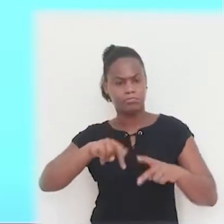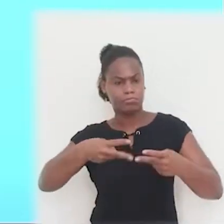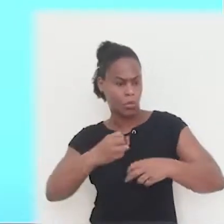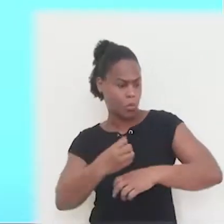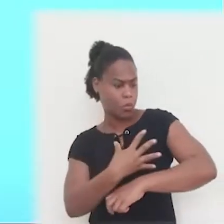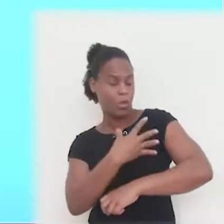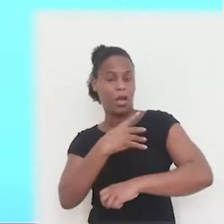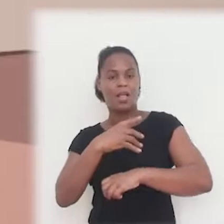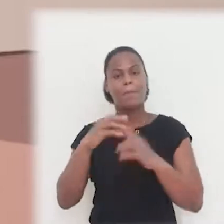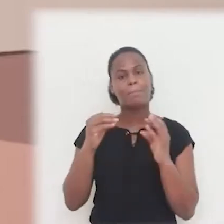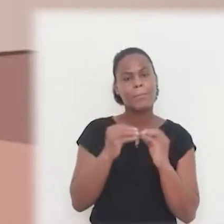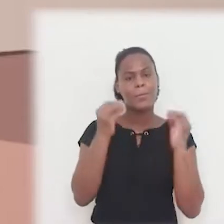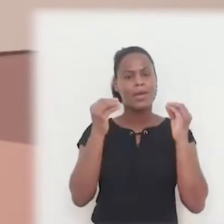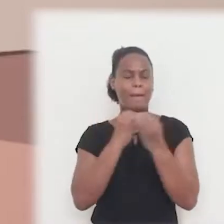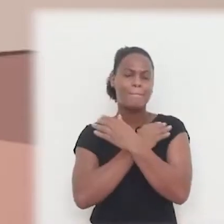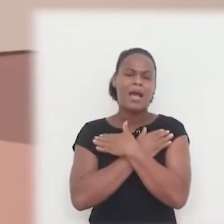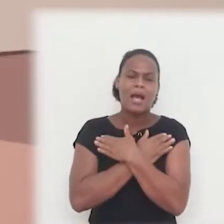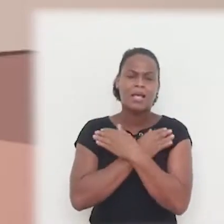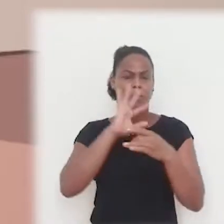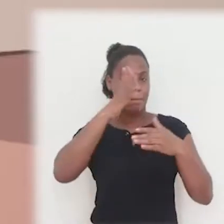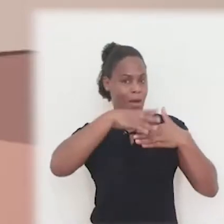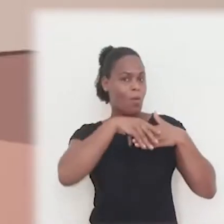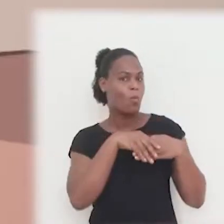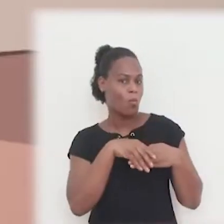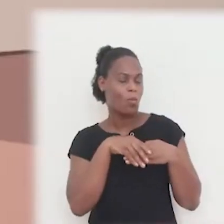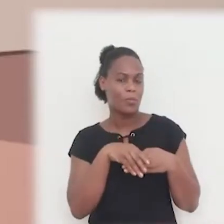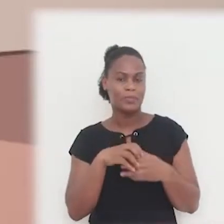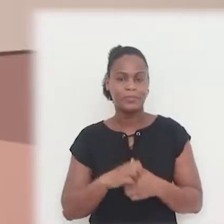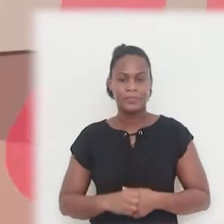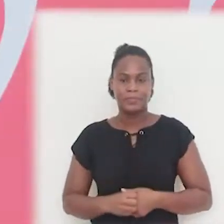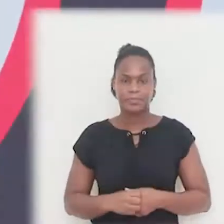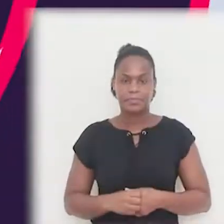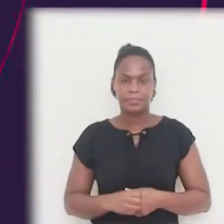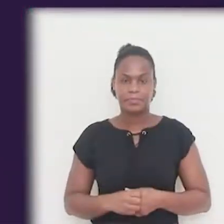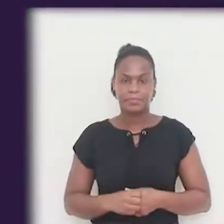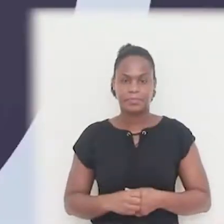pode transmitir-se através de beijos abraços e apertos de mão